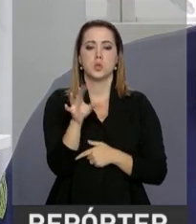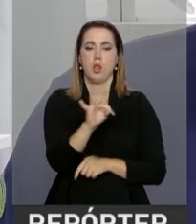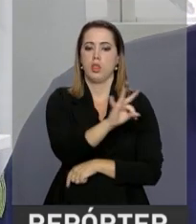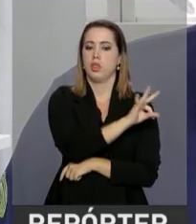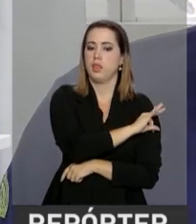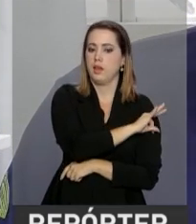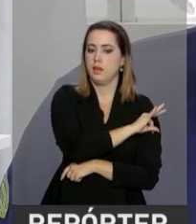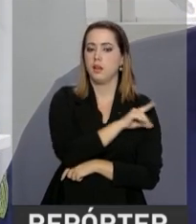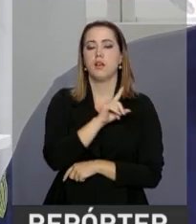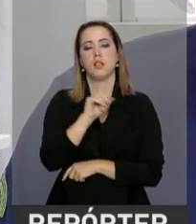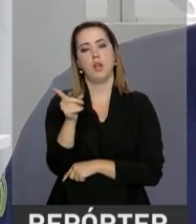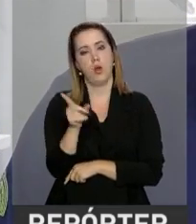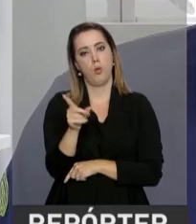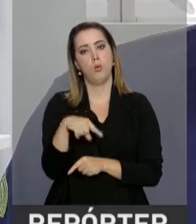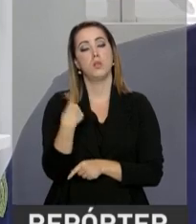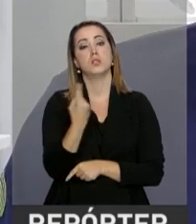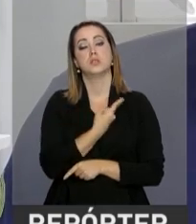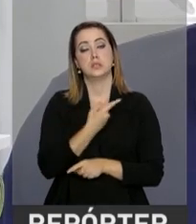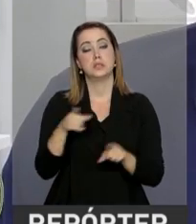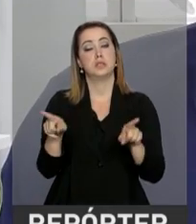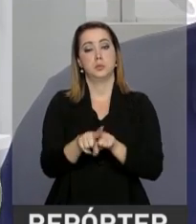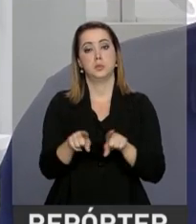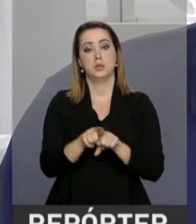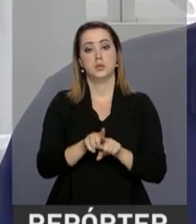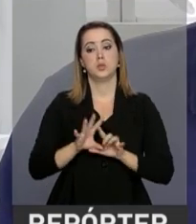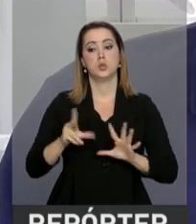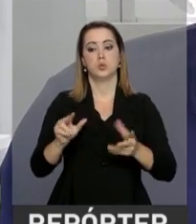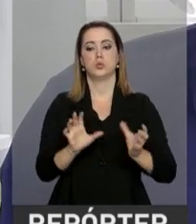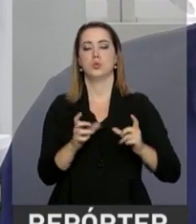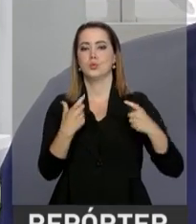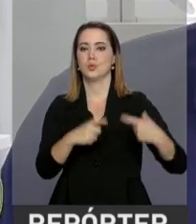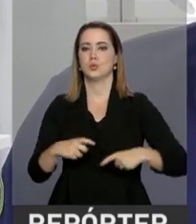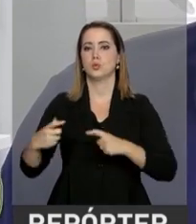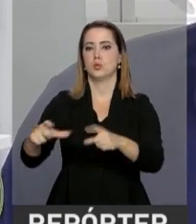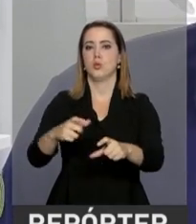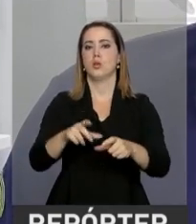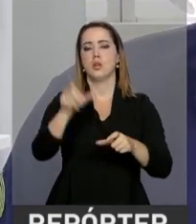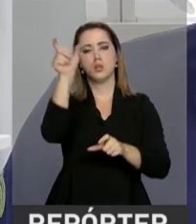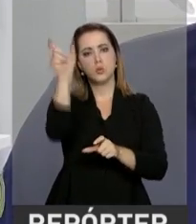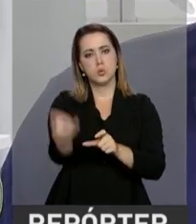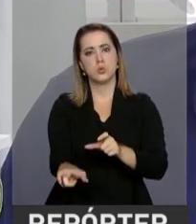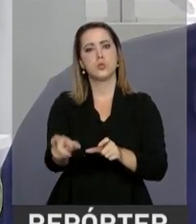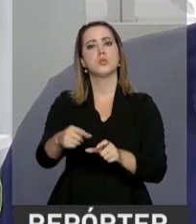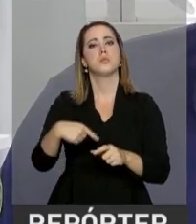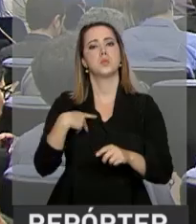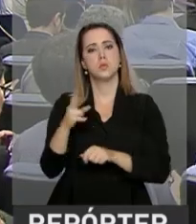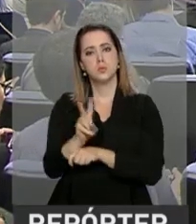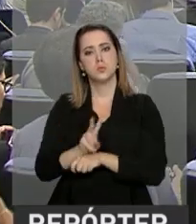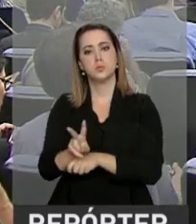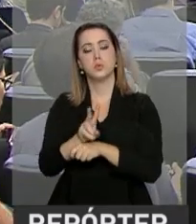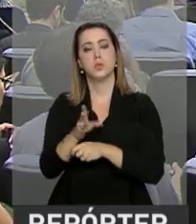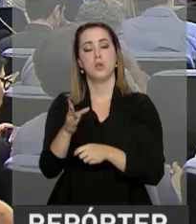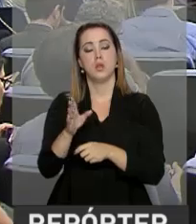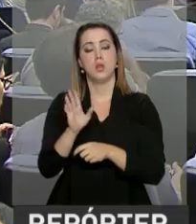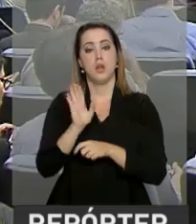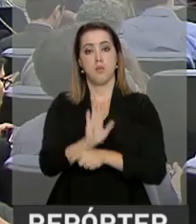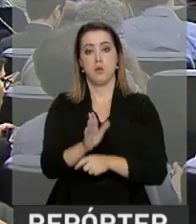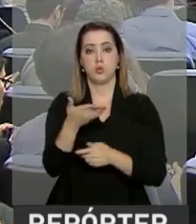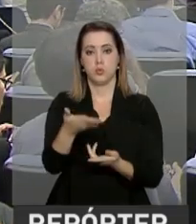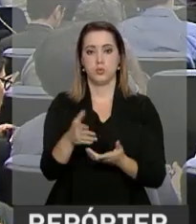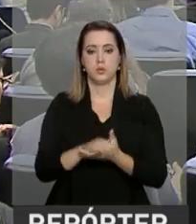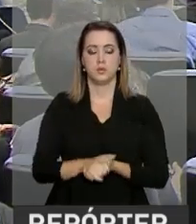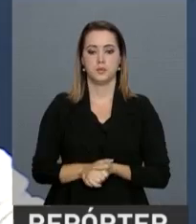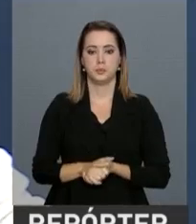técnica de produção, mas sim em todos os campos onde o produtor possa procurar a nossa ajuda. Um trabalho que vai